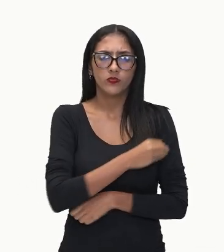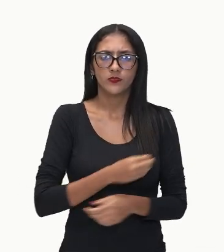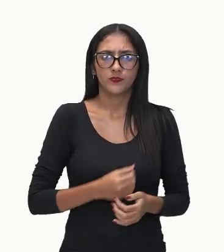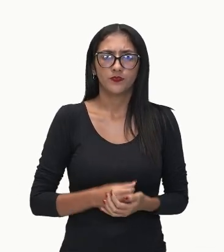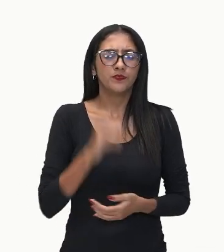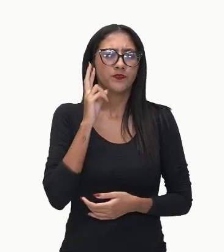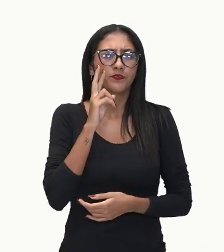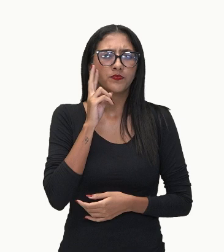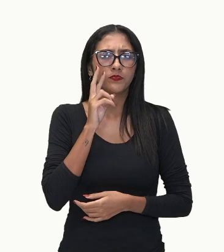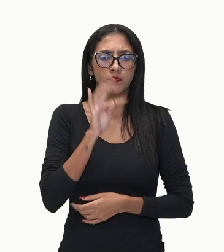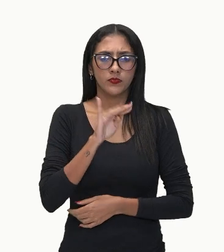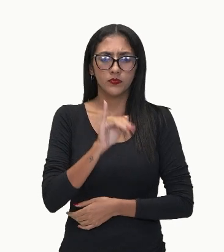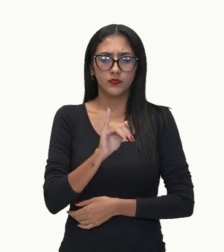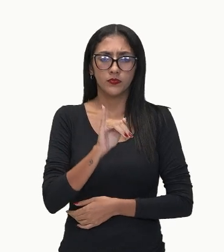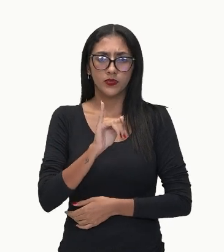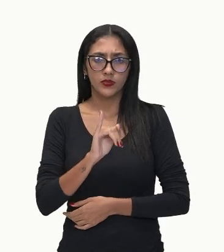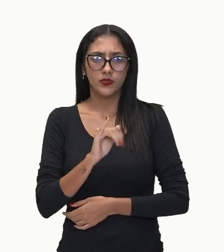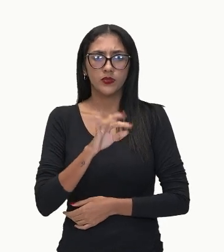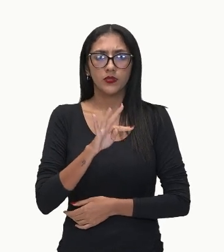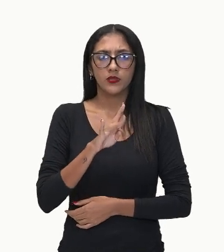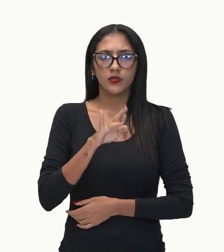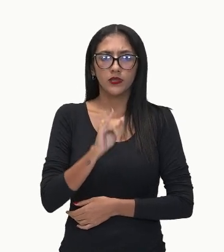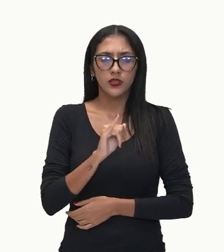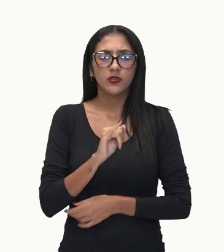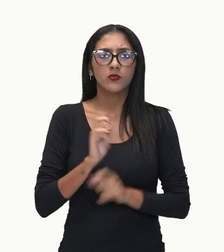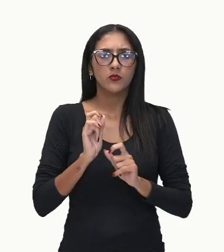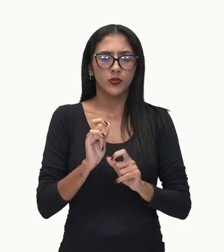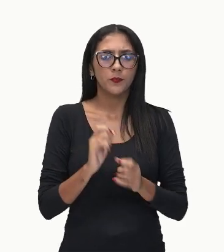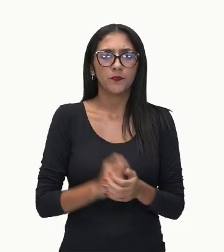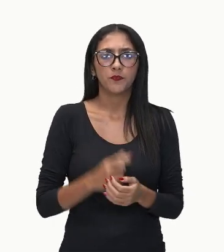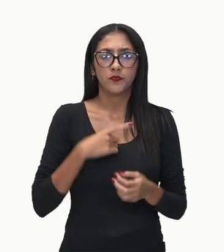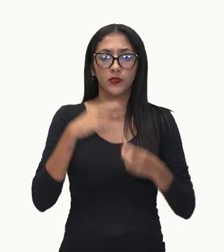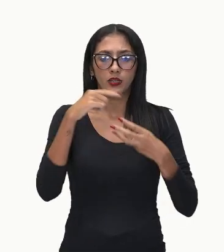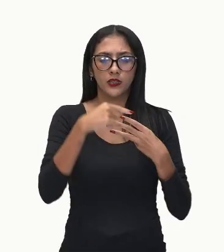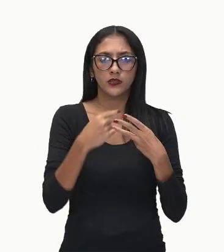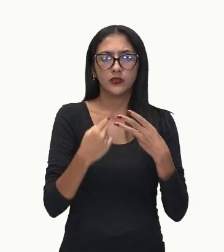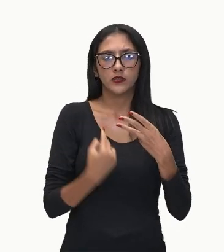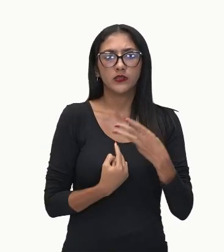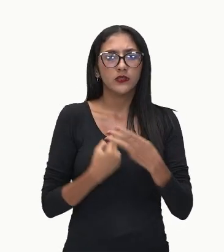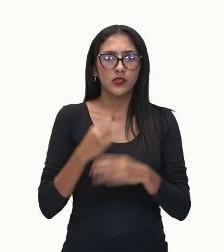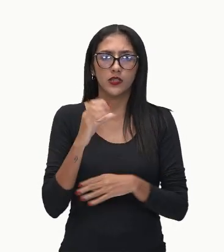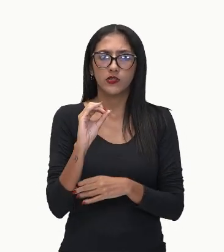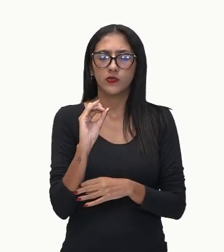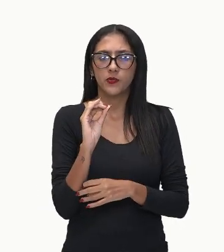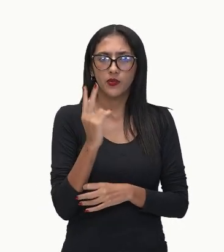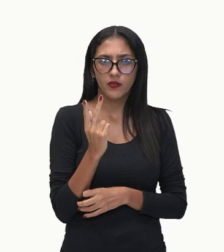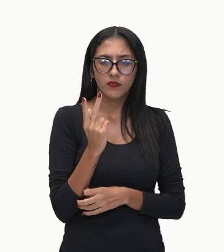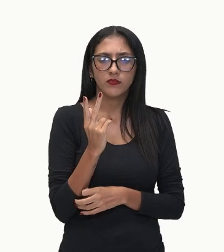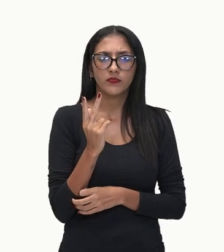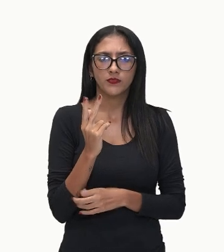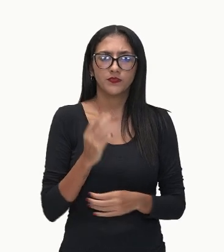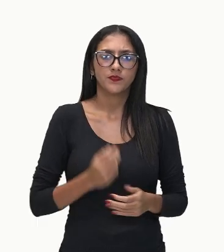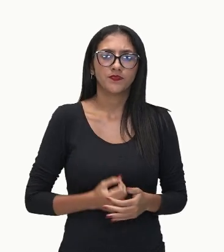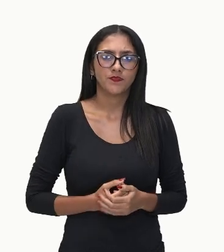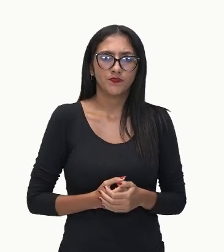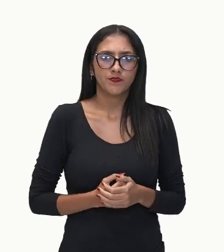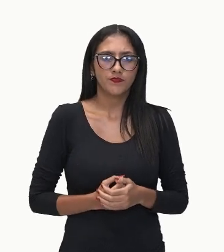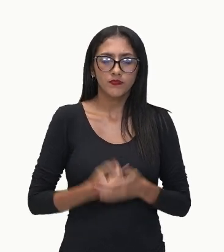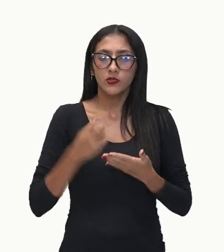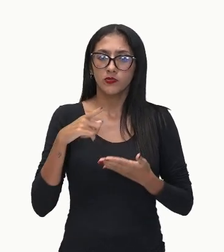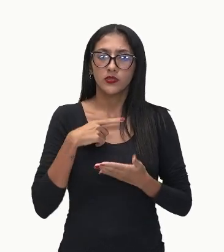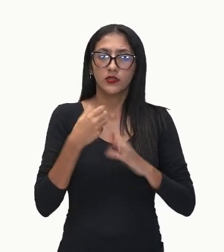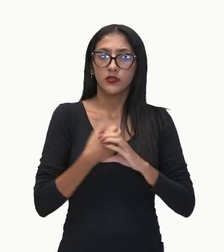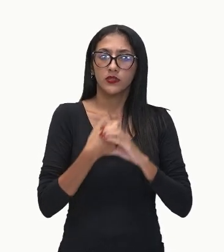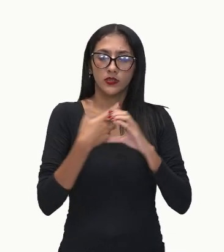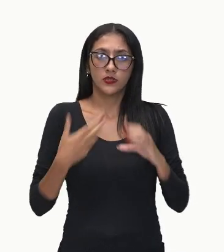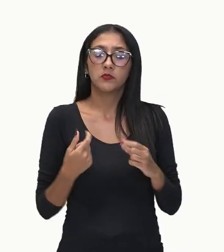aquela molécula que é formada, olha aqui, ó, por 3 hidroxilas. Então, são essas as condições